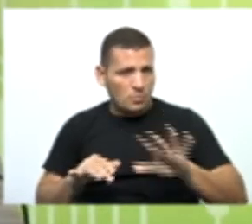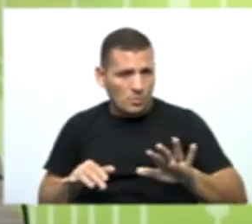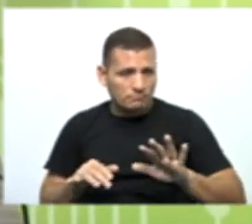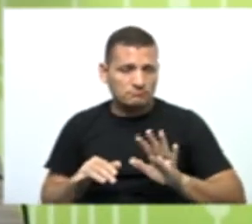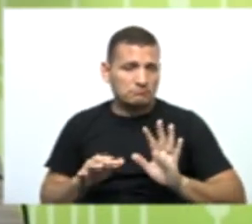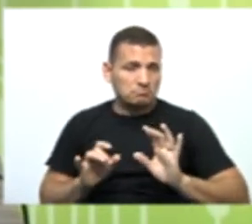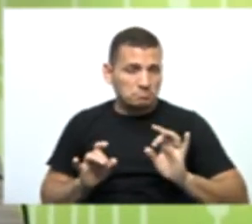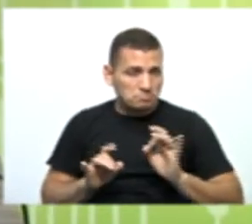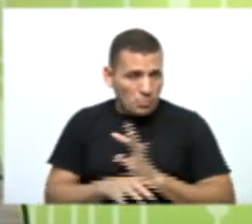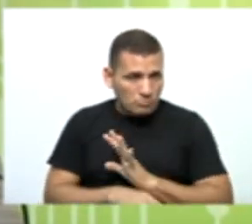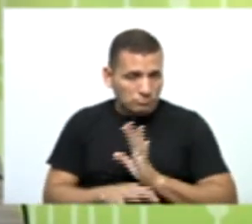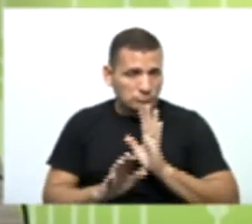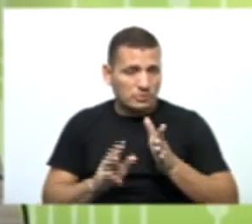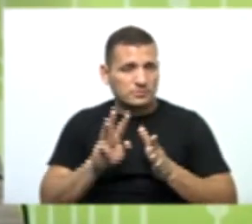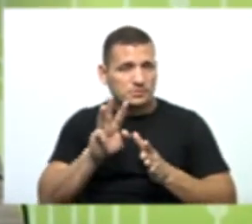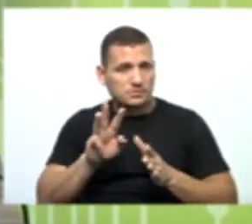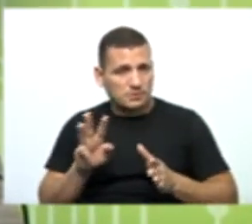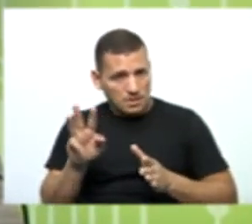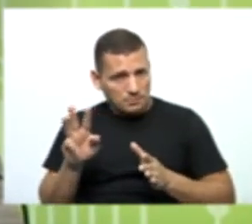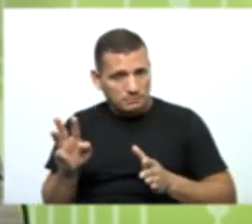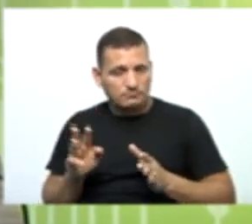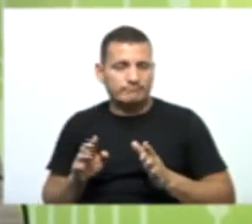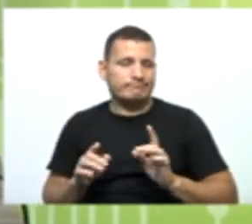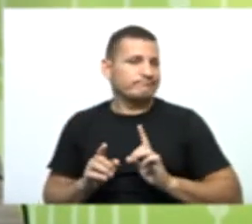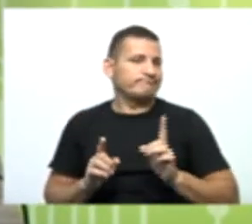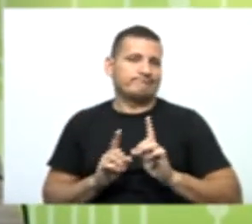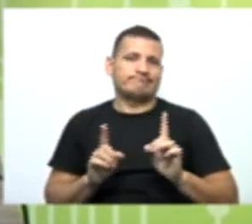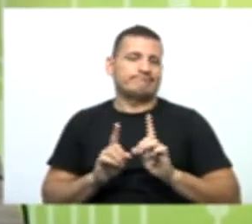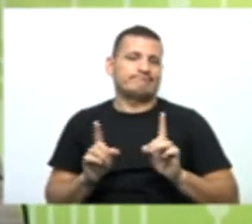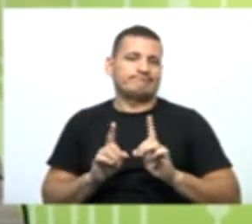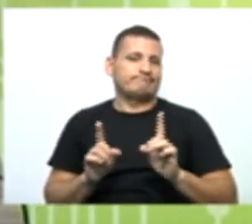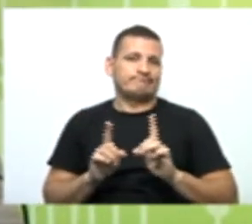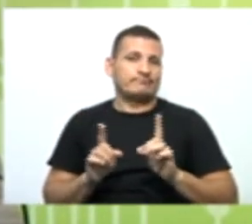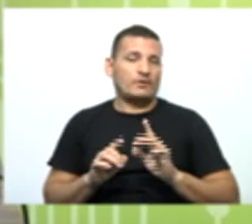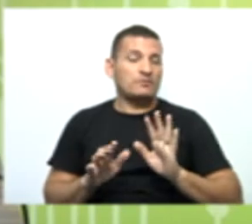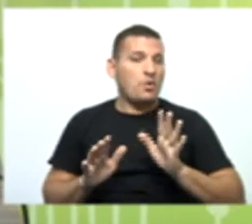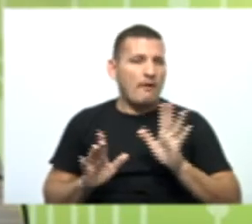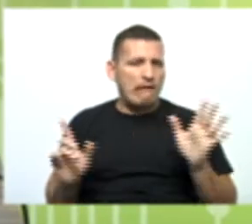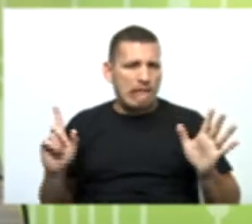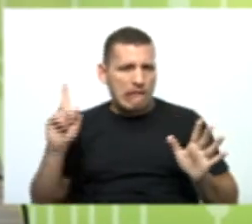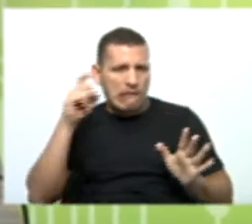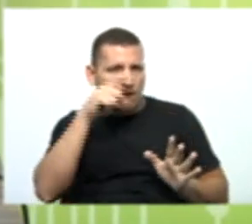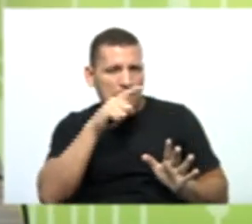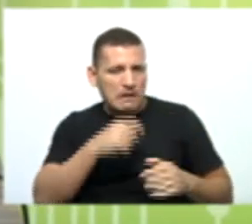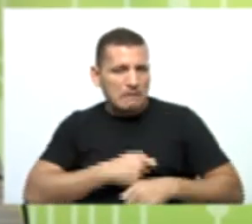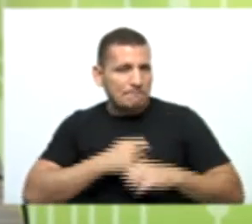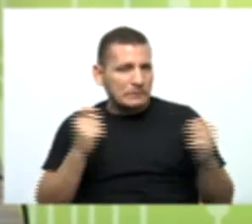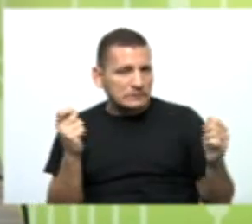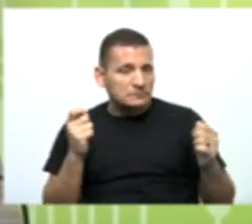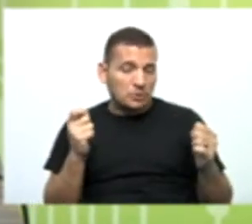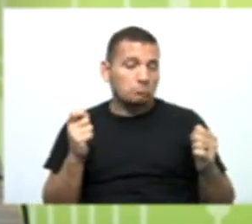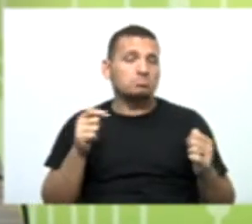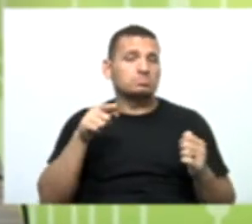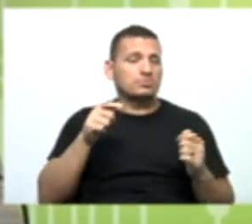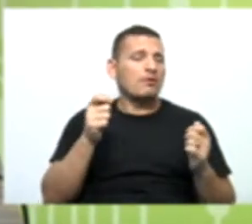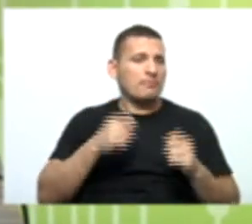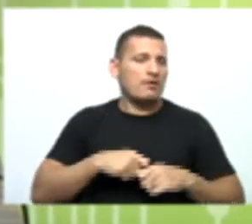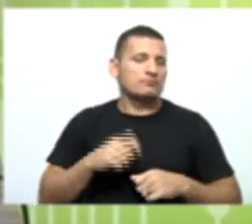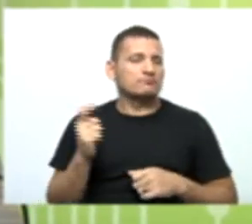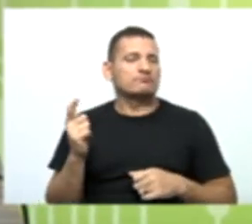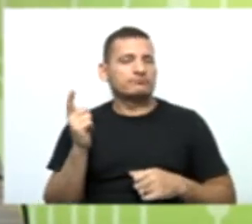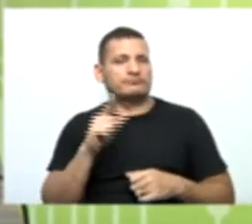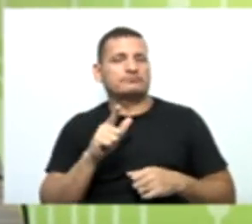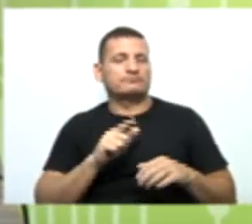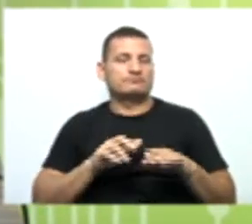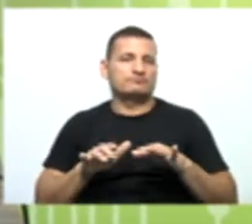você já desenvolveu um site. Não é bem assim. Não é uma coisa de outro mundo, não é impossível. Você é capaz de começar a desenvolver, de